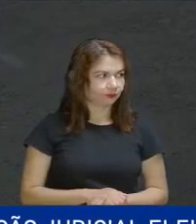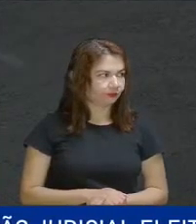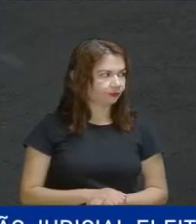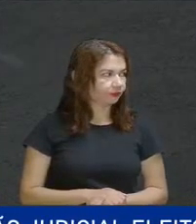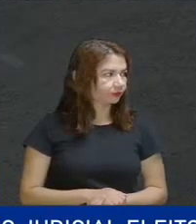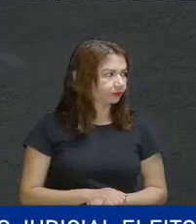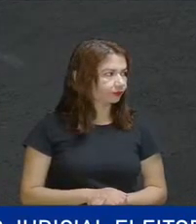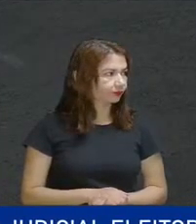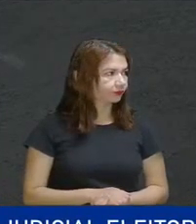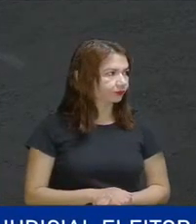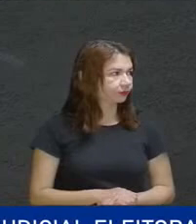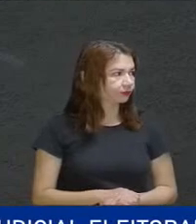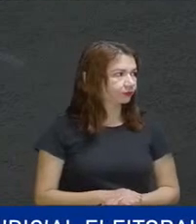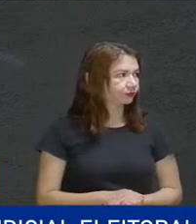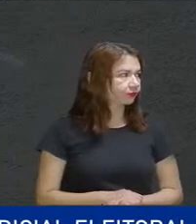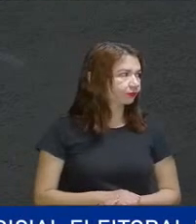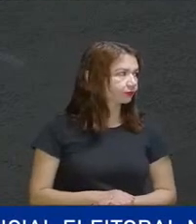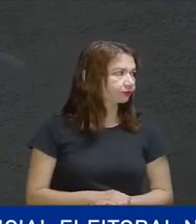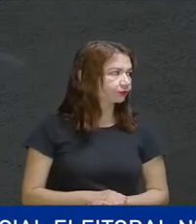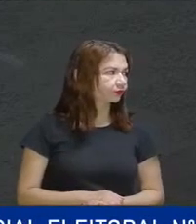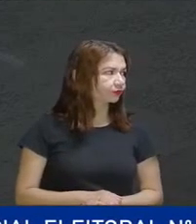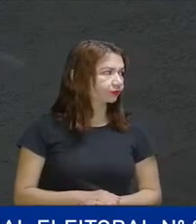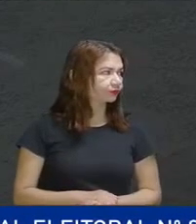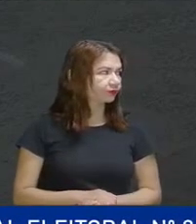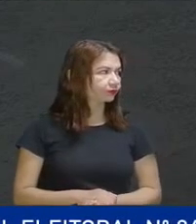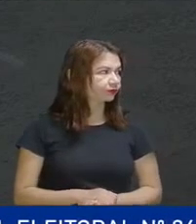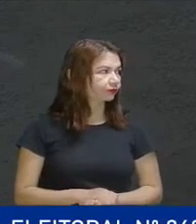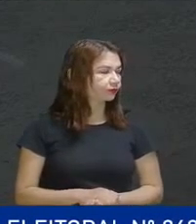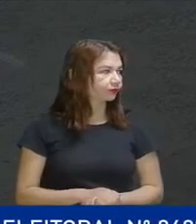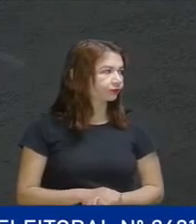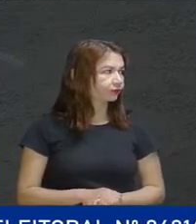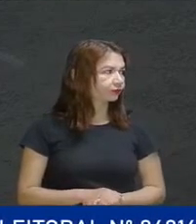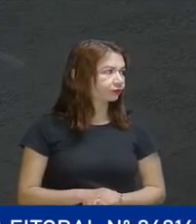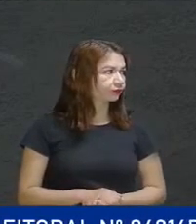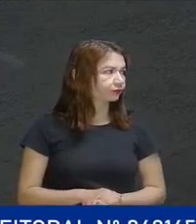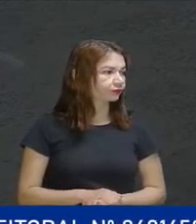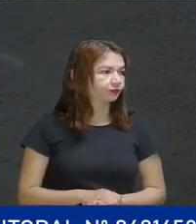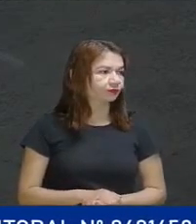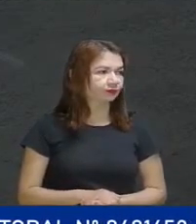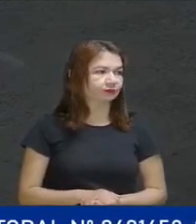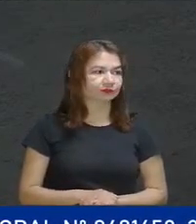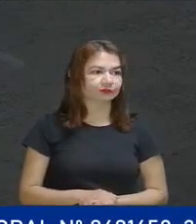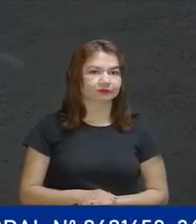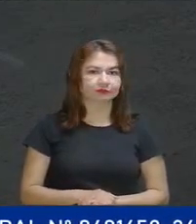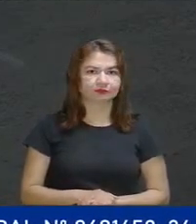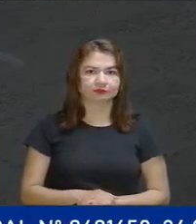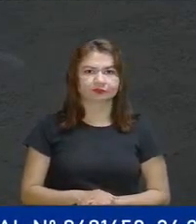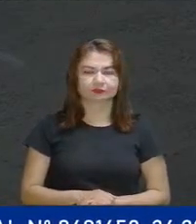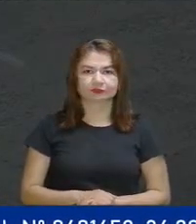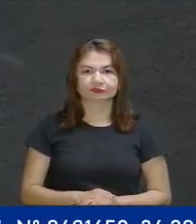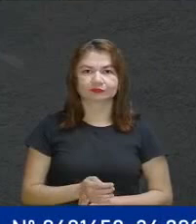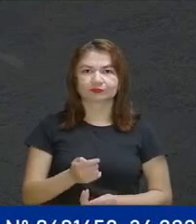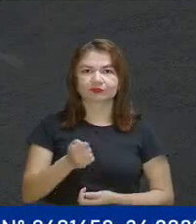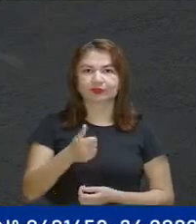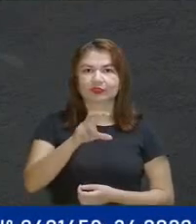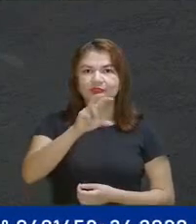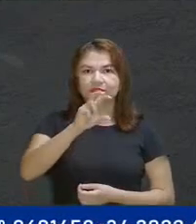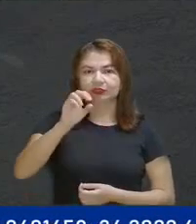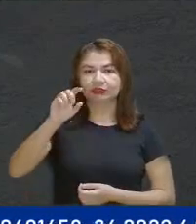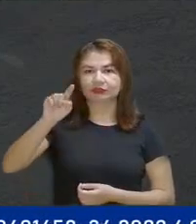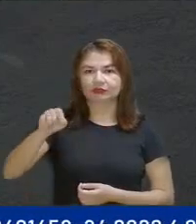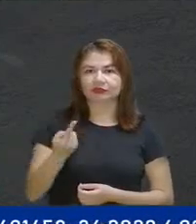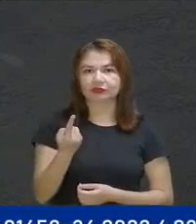banco, tira os tratos, um histórico desse... Mano, um monte de quase R$500 mil naquela conta da Daniele. Aí não teve que